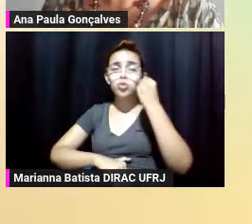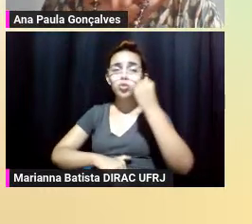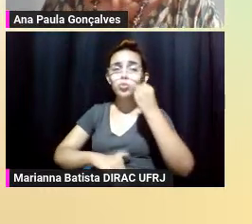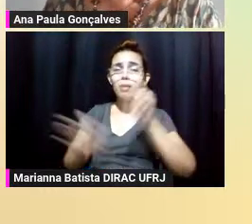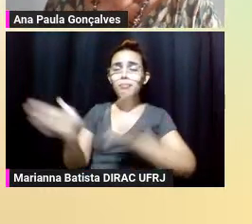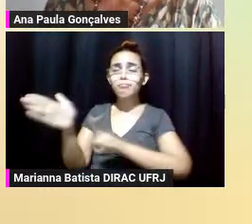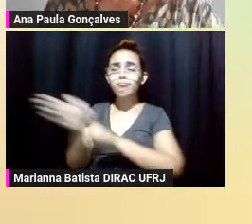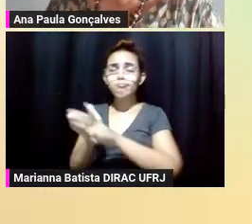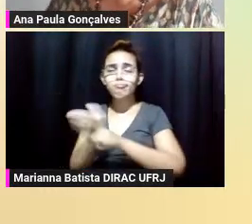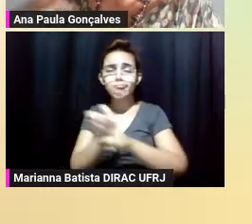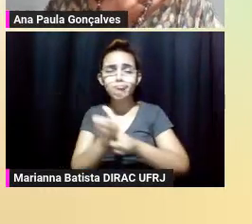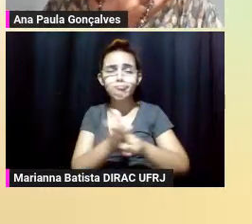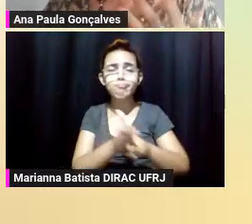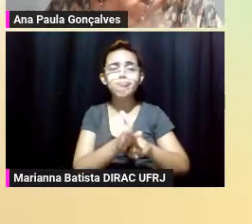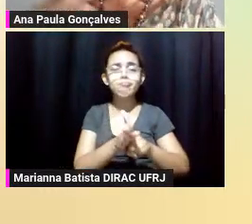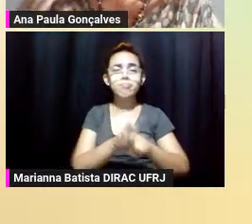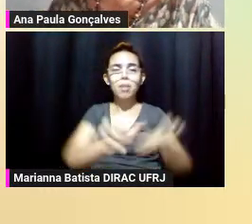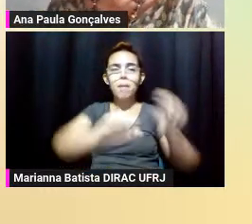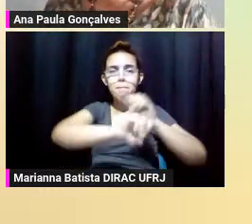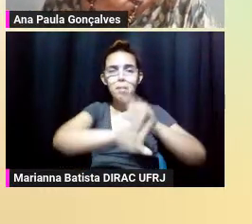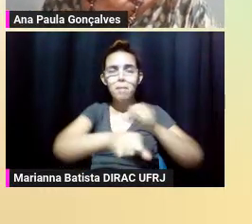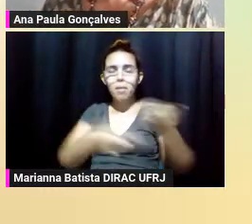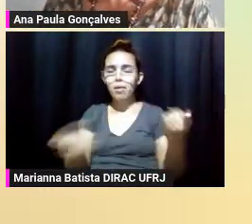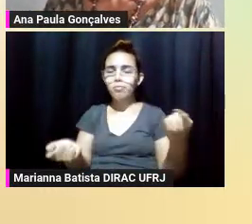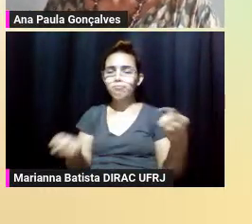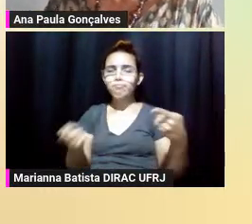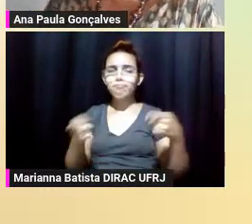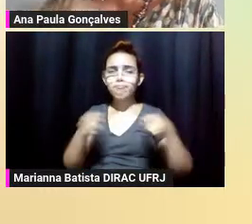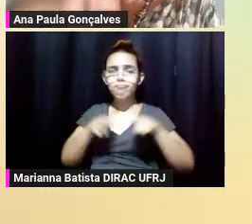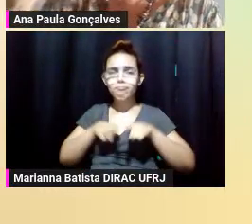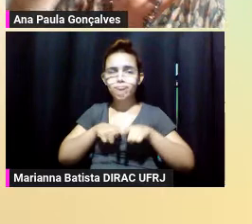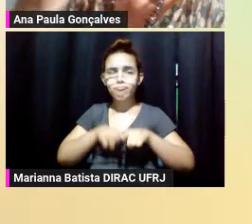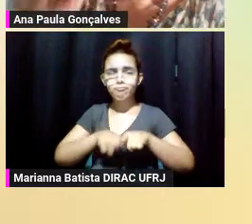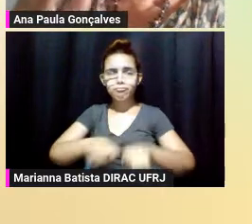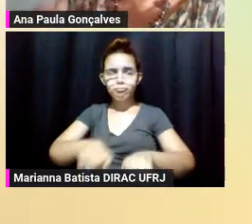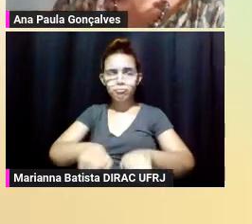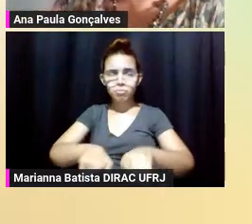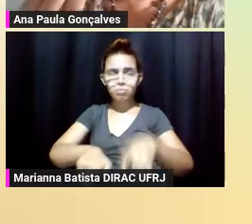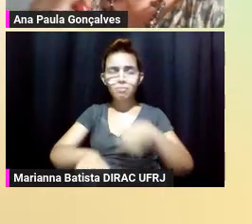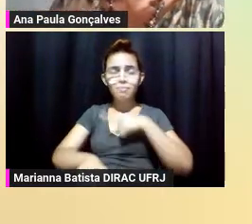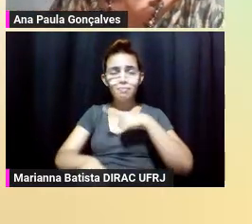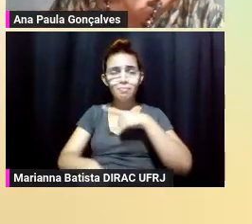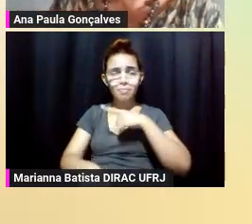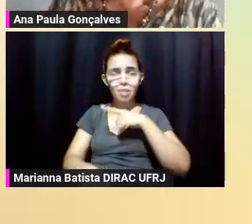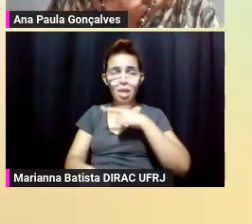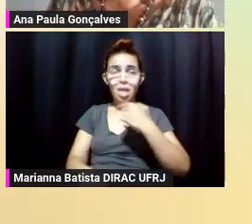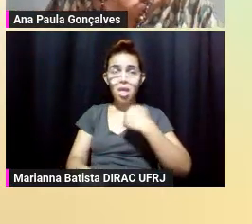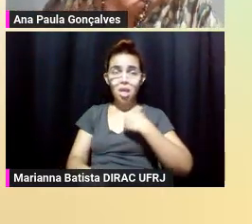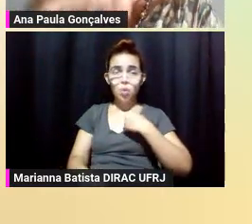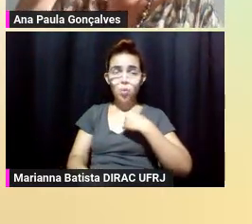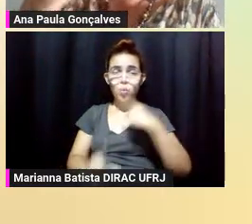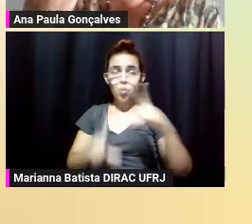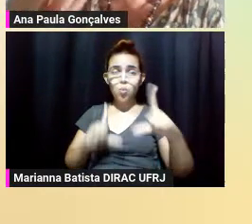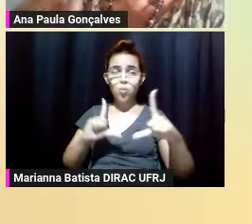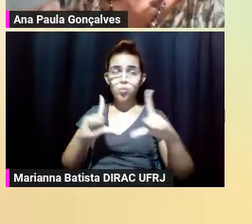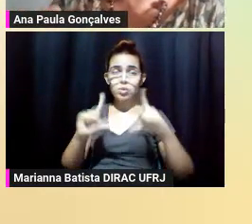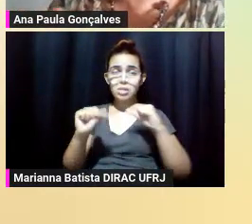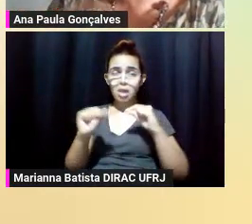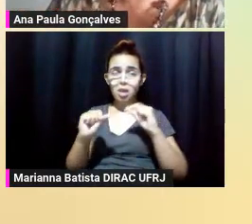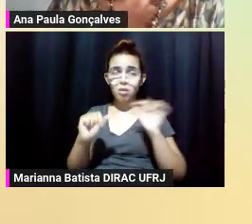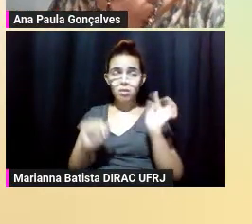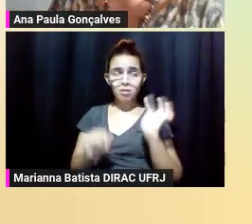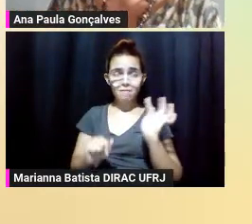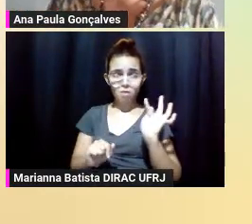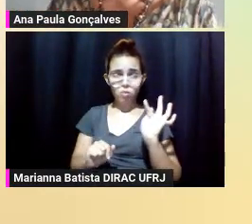didática, né? E sempre conversando com essas mulheres. Quando eu saio da universidade e vou para a sala de aula, antes de eu ir efetivamente para a sala de